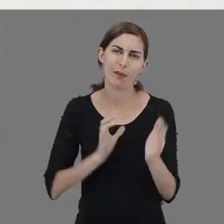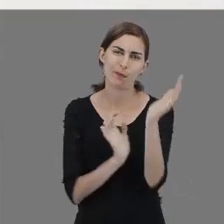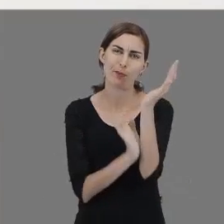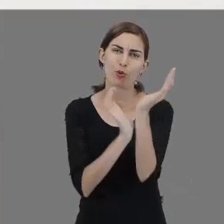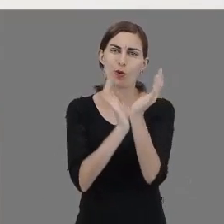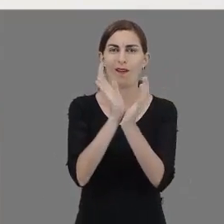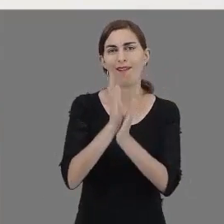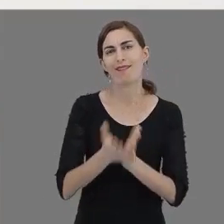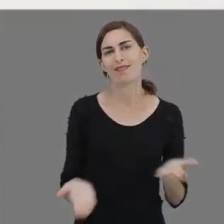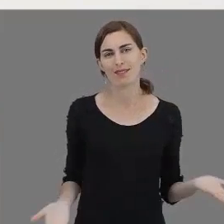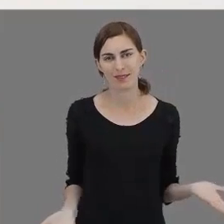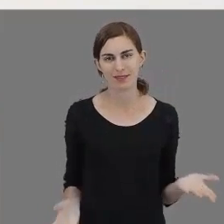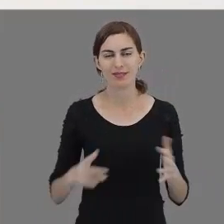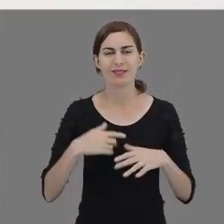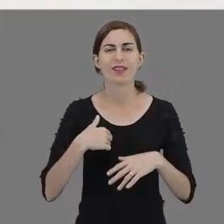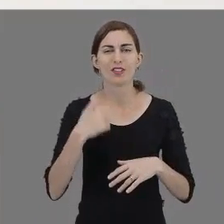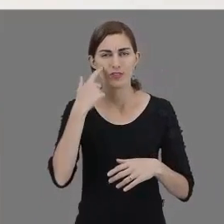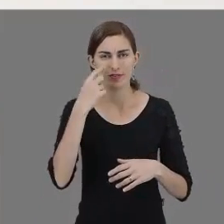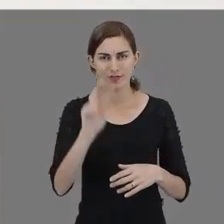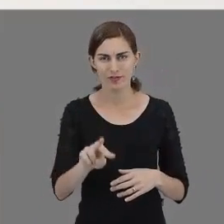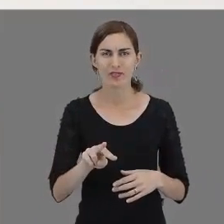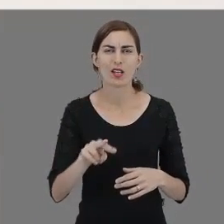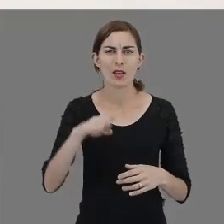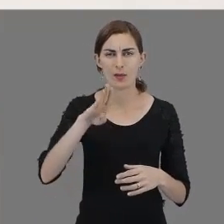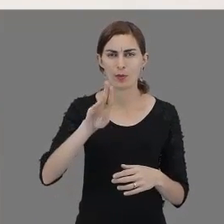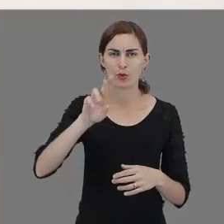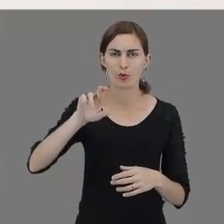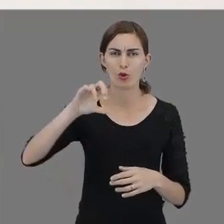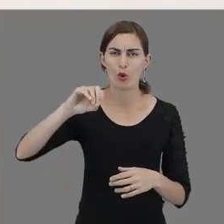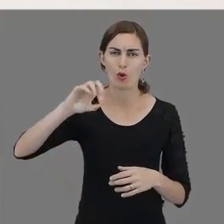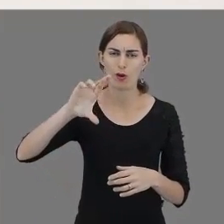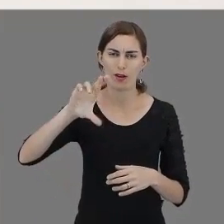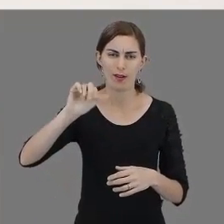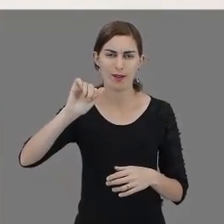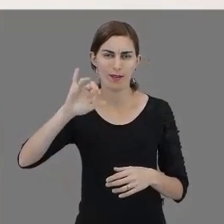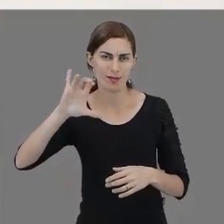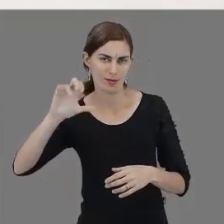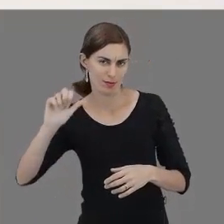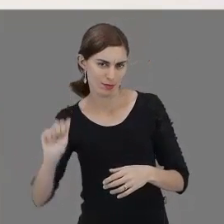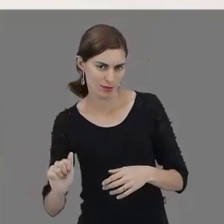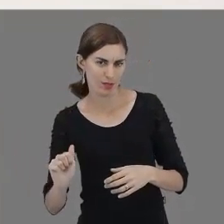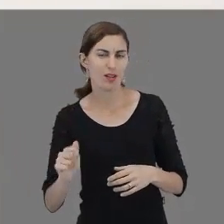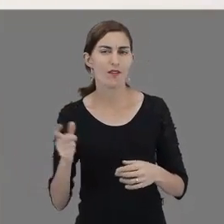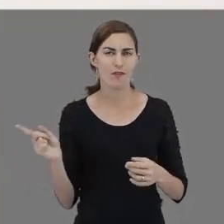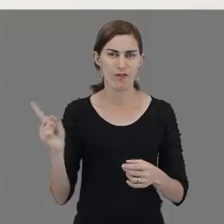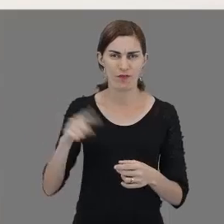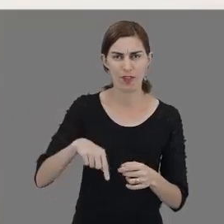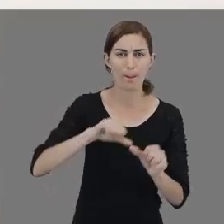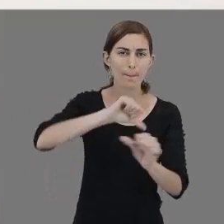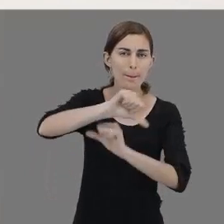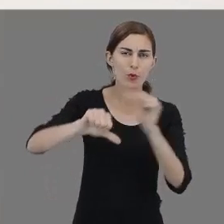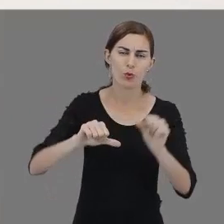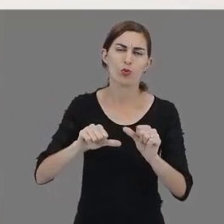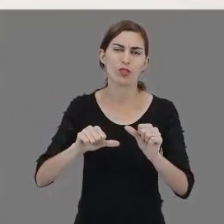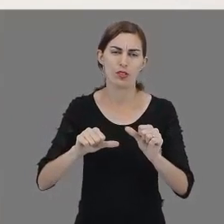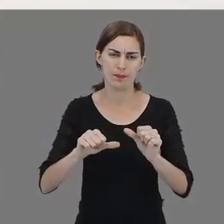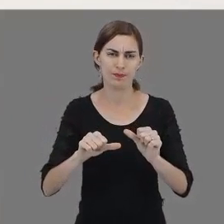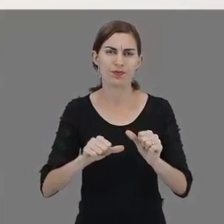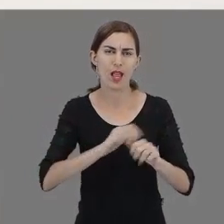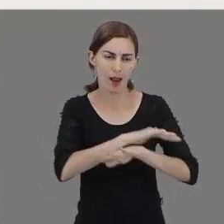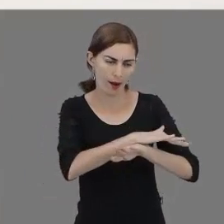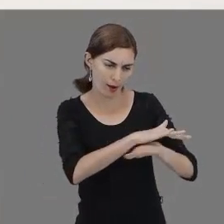burocracia. Então, a gente tem agora um modelo burocrático que ele vem exatamente para combater as más práticas do modelo patrimonialista,